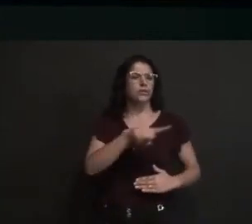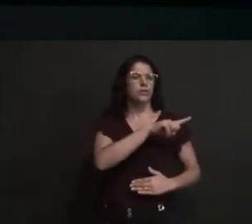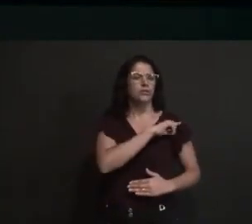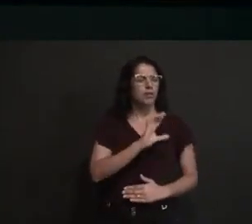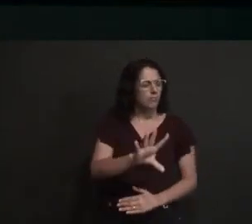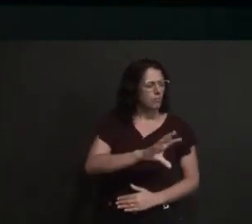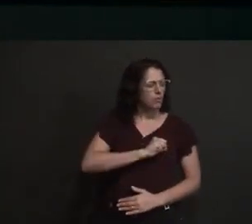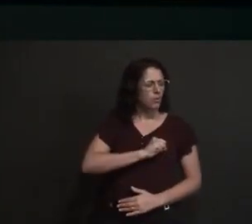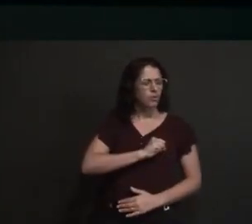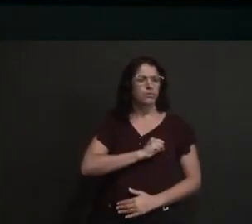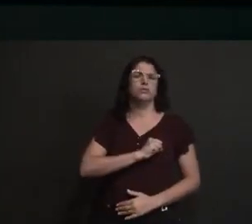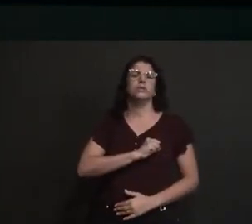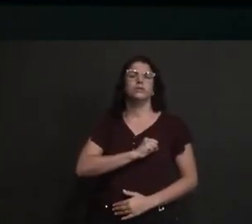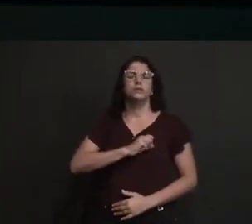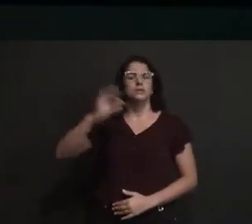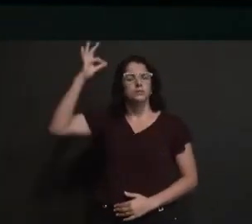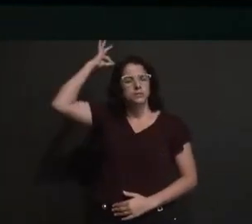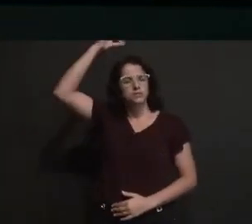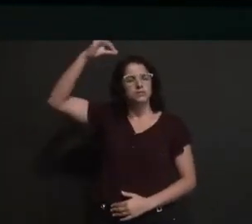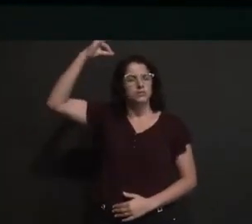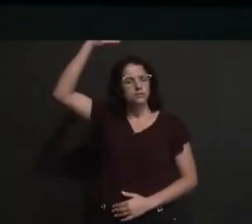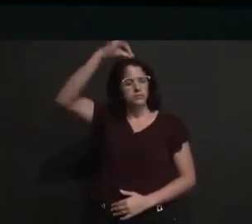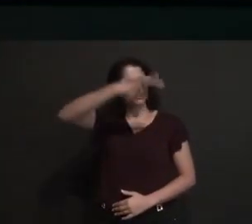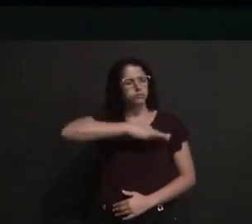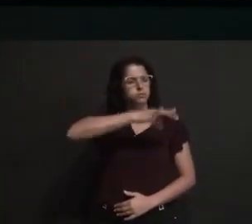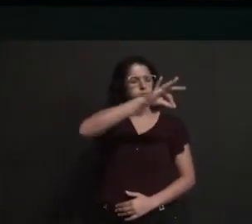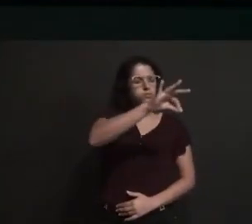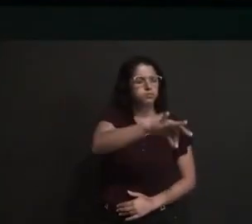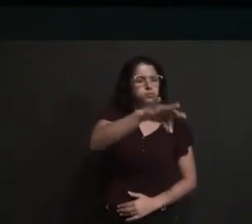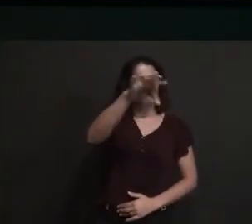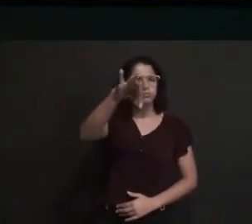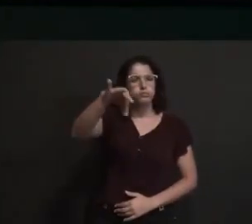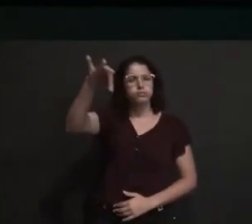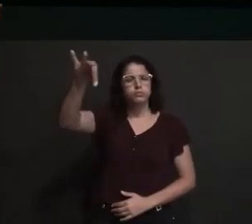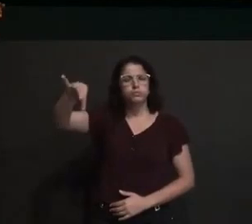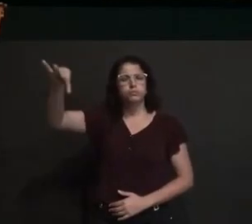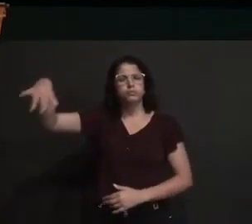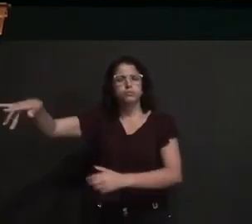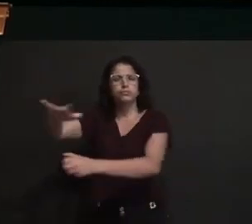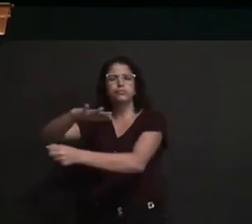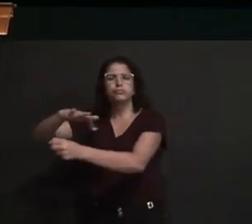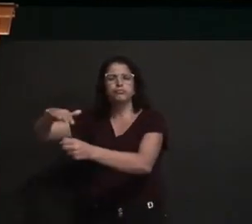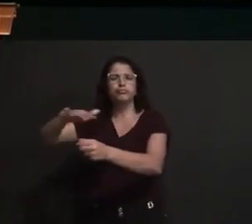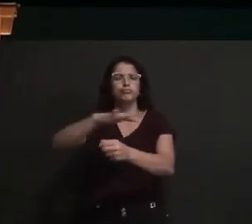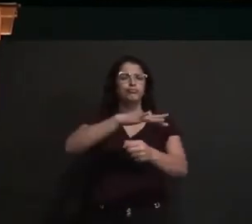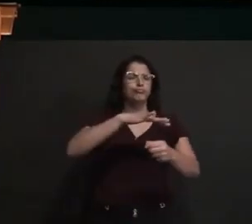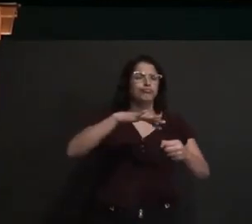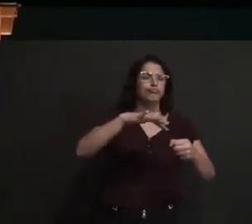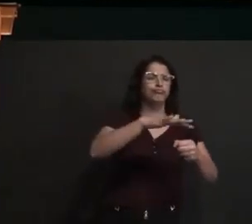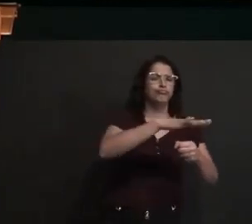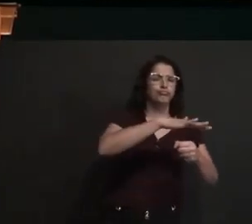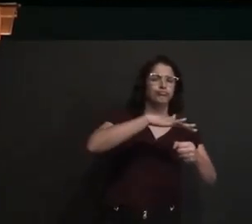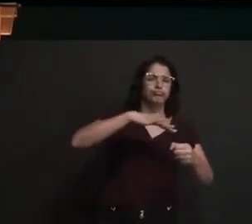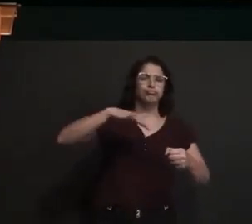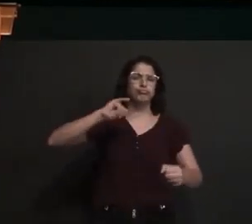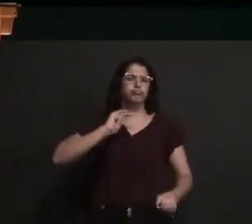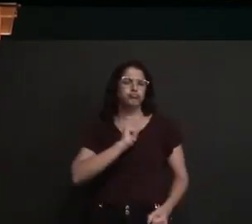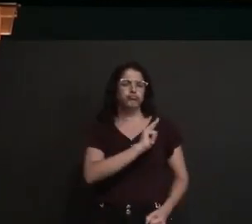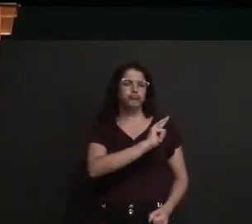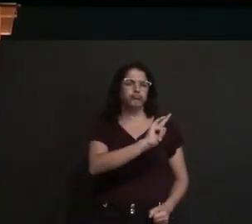Pai. Derrama, Espírito Santo, derrama. Derrama essa paixão.